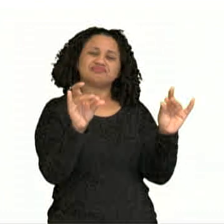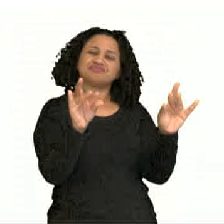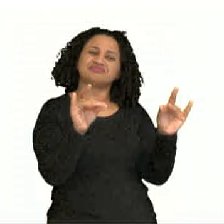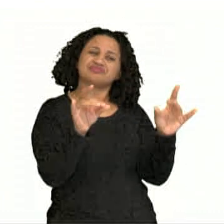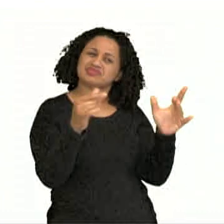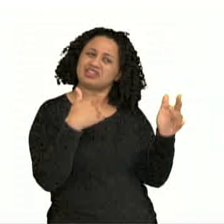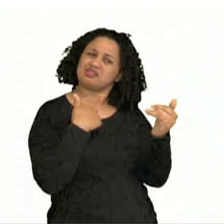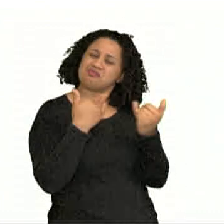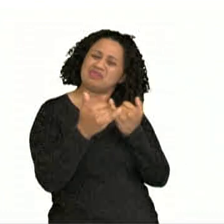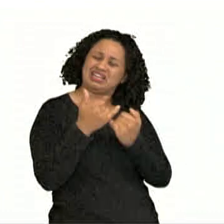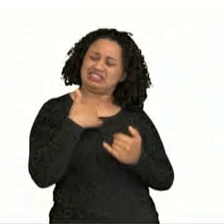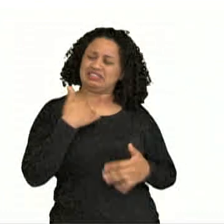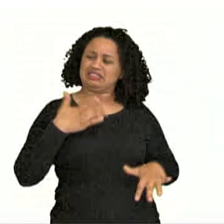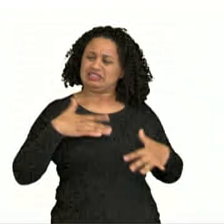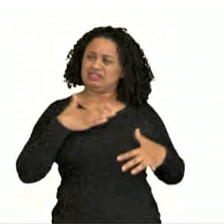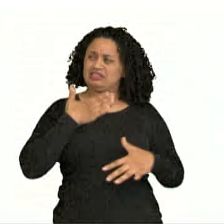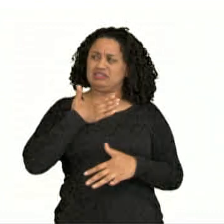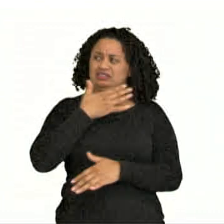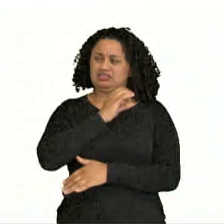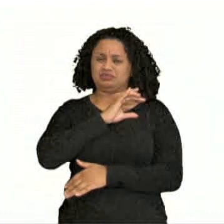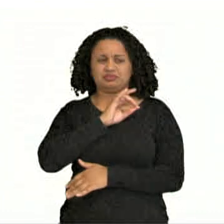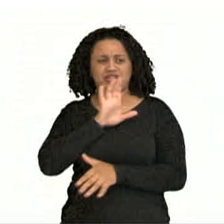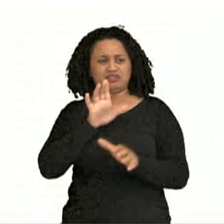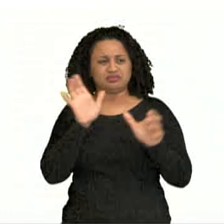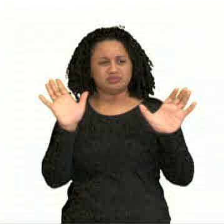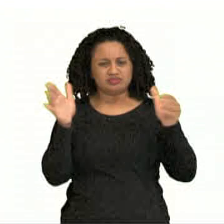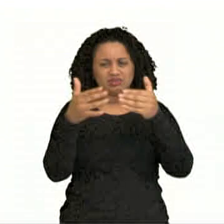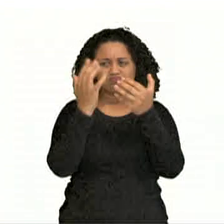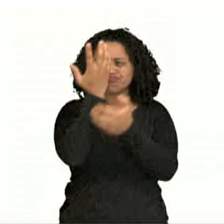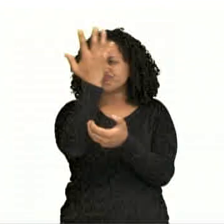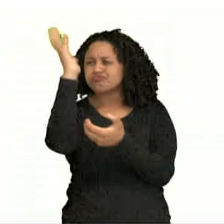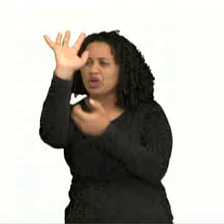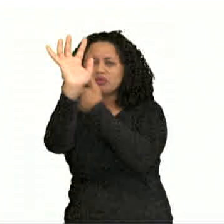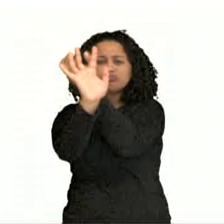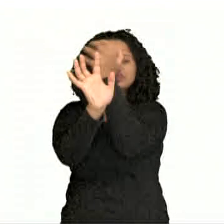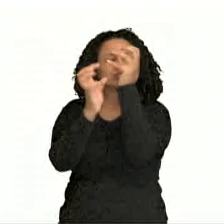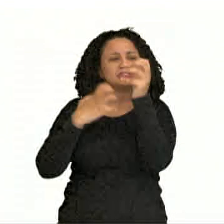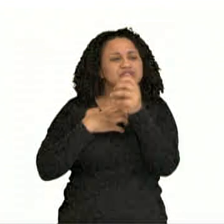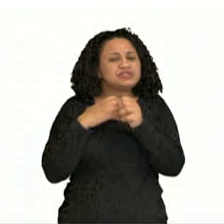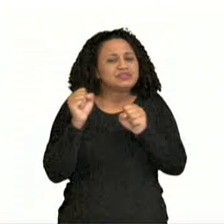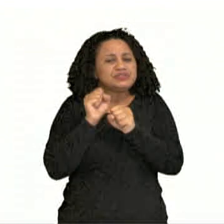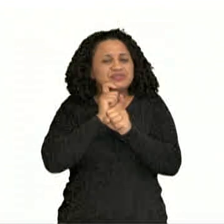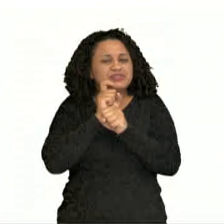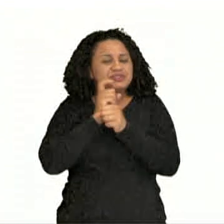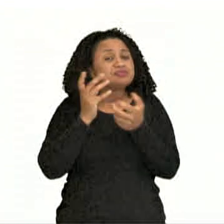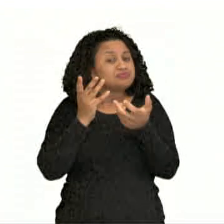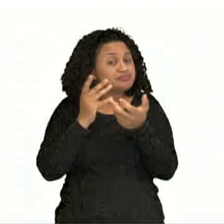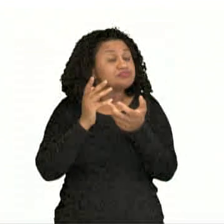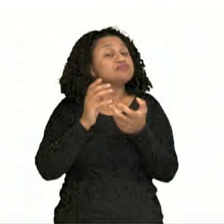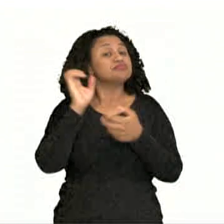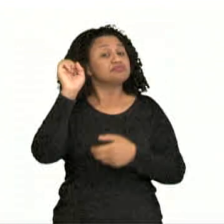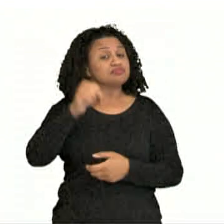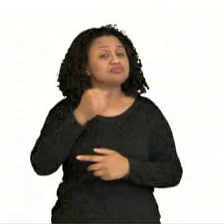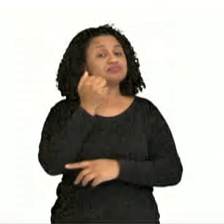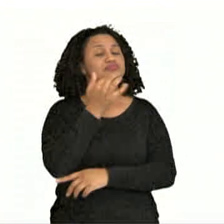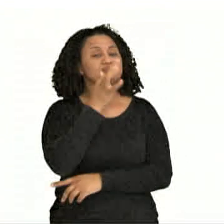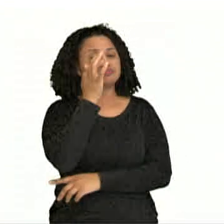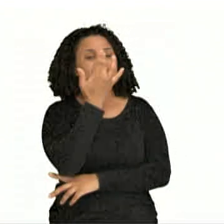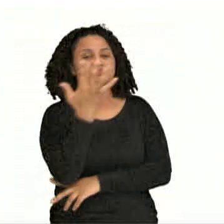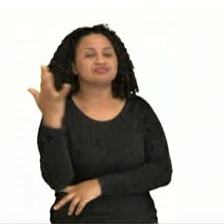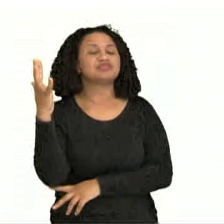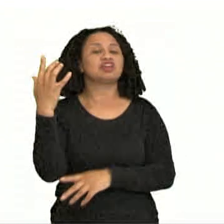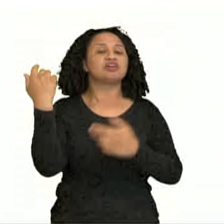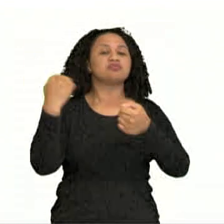até assustador, né? Mata fechada, deu até um friozinho. É, essas plantas precisam